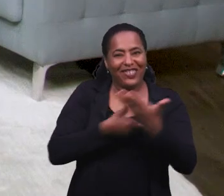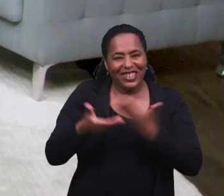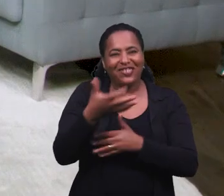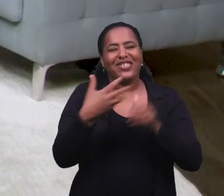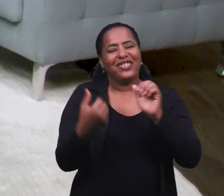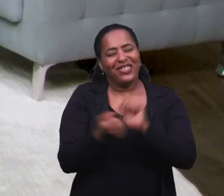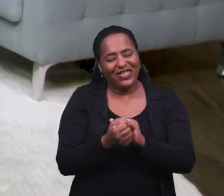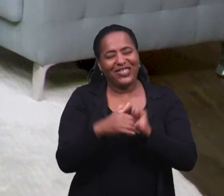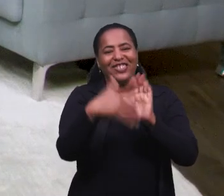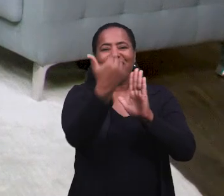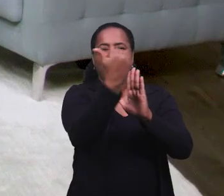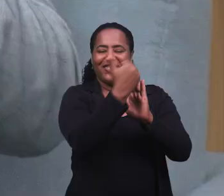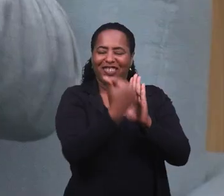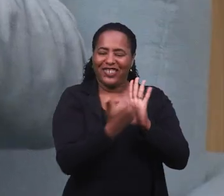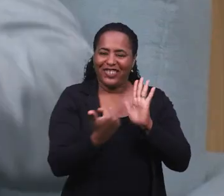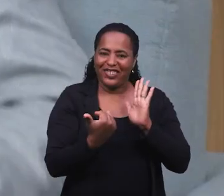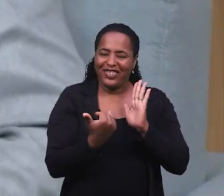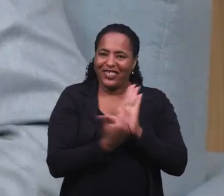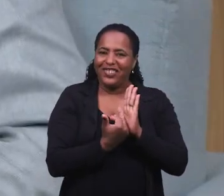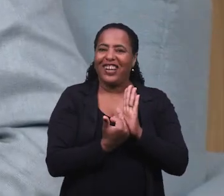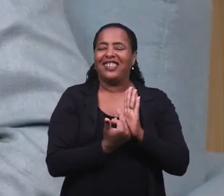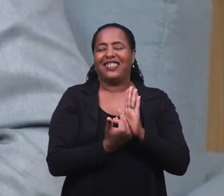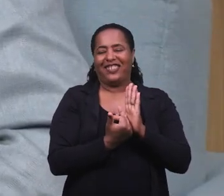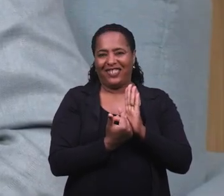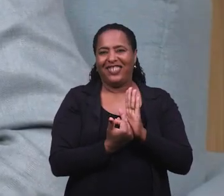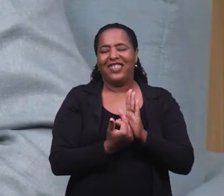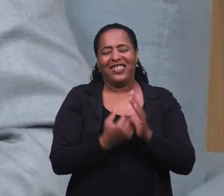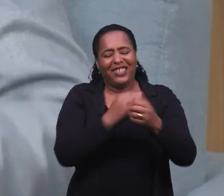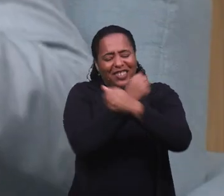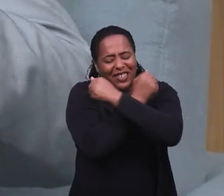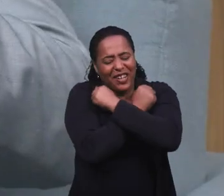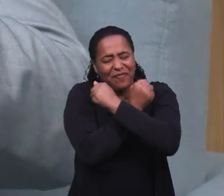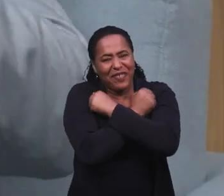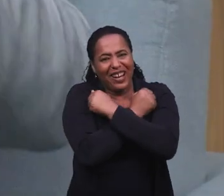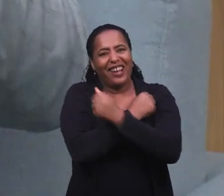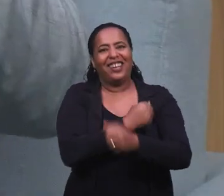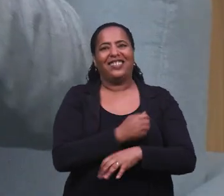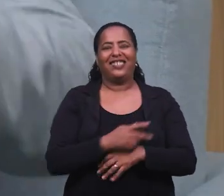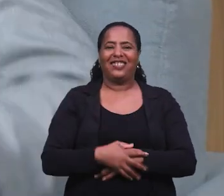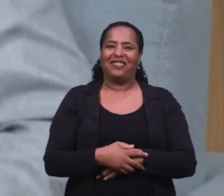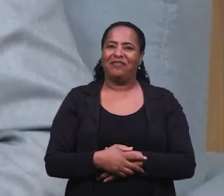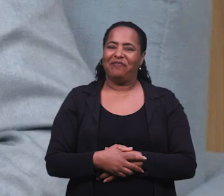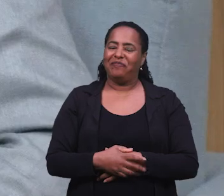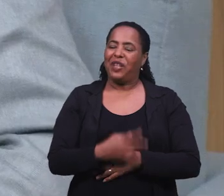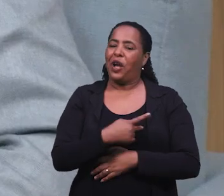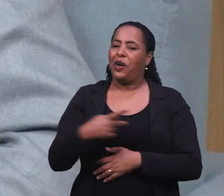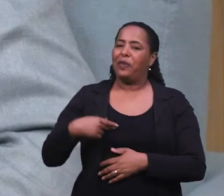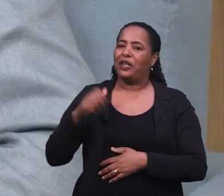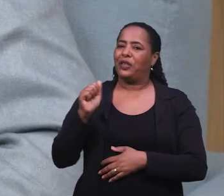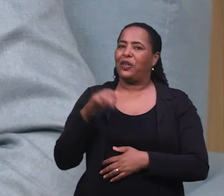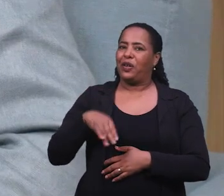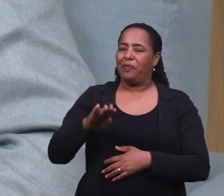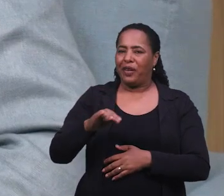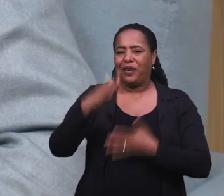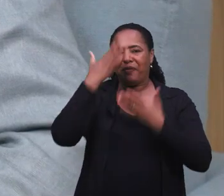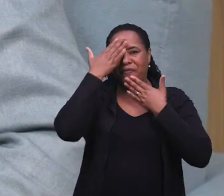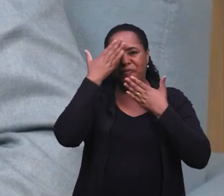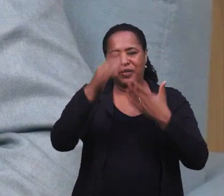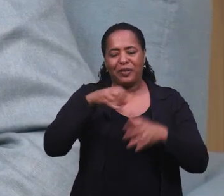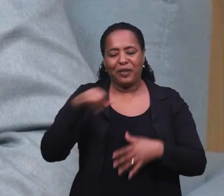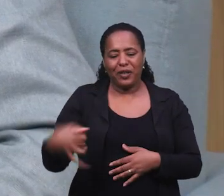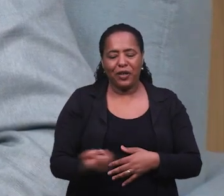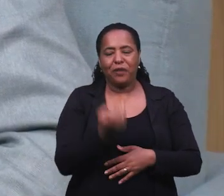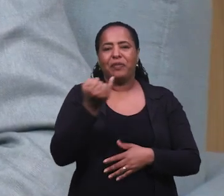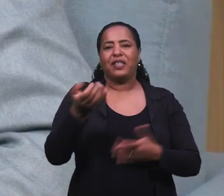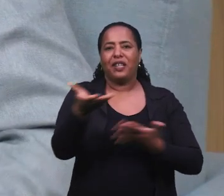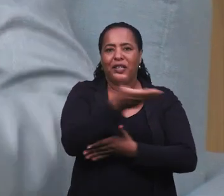também ao pastor Bísio. Pastor Bísio, muito obrigado, mesmo de longe, participando conosco deste quadro e